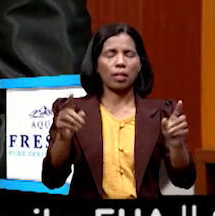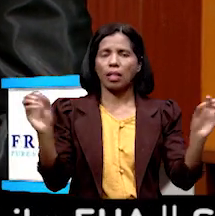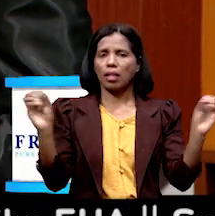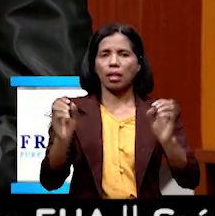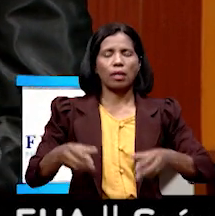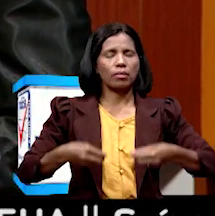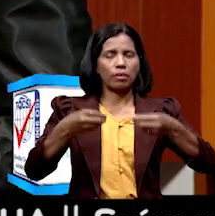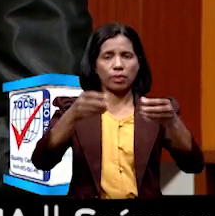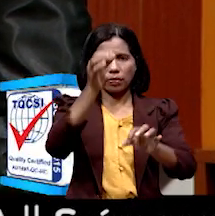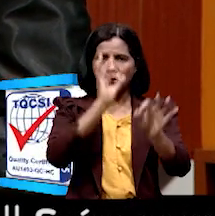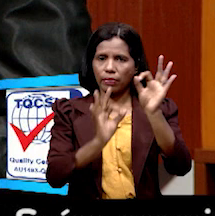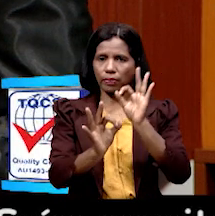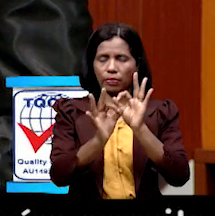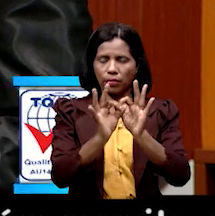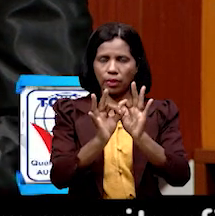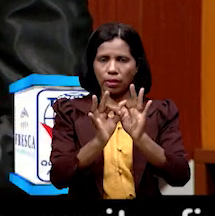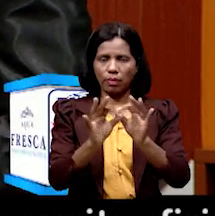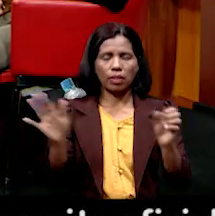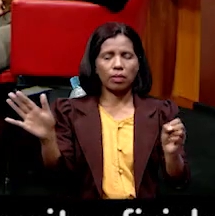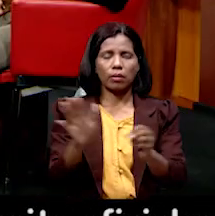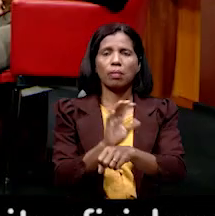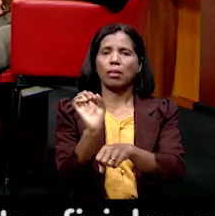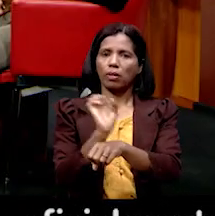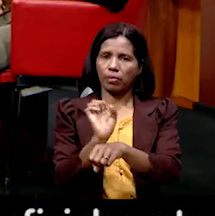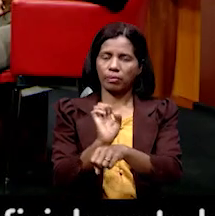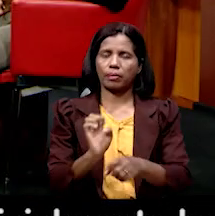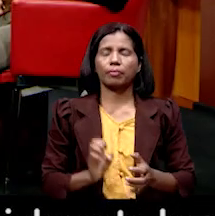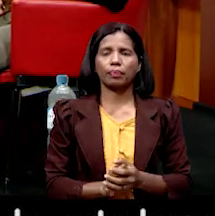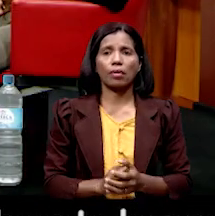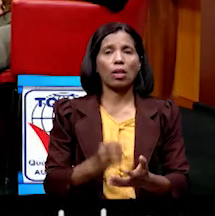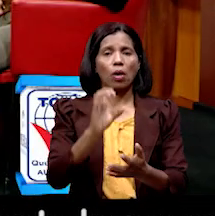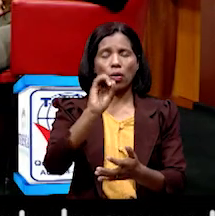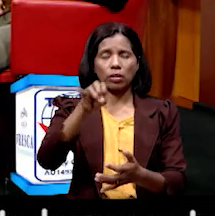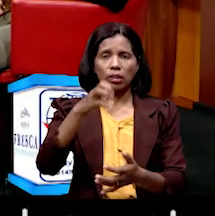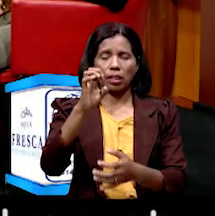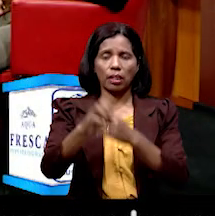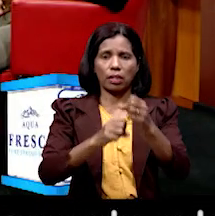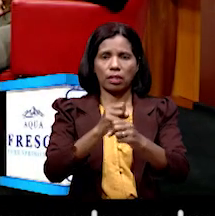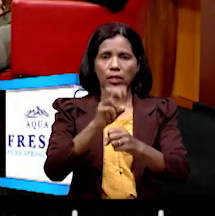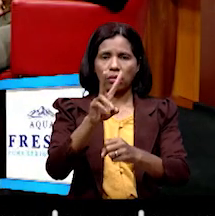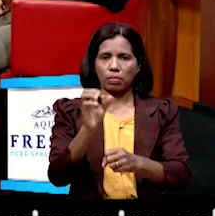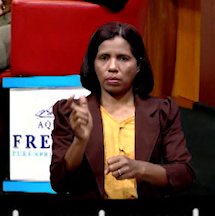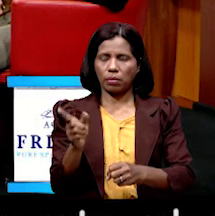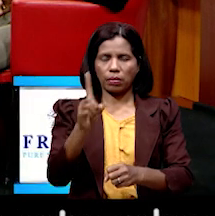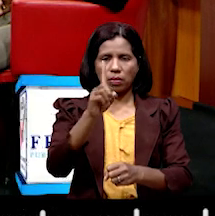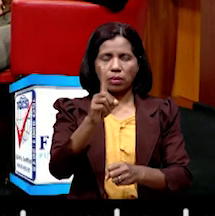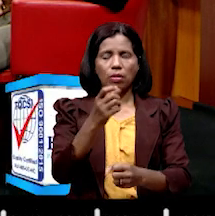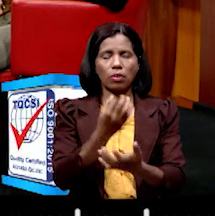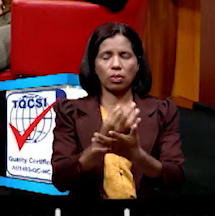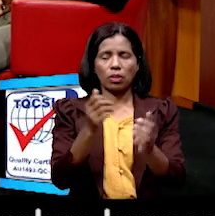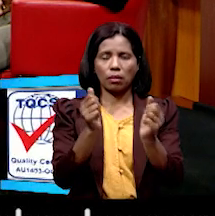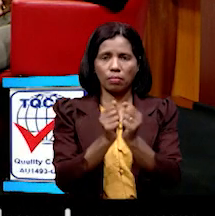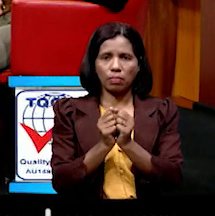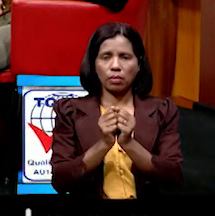garanti ba sustentabilidade ekonomi. Orçamento geral estado tinan rihun rua ru nulu resin ida ho montante dolar